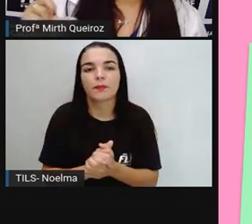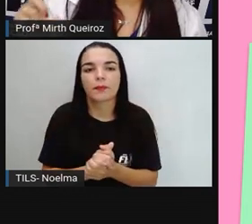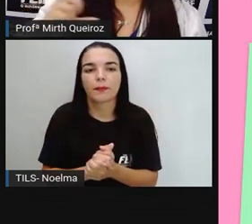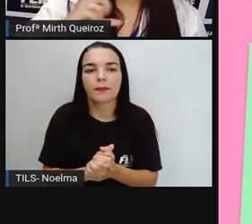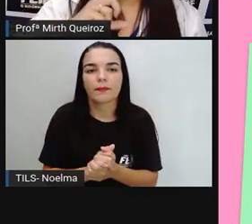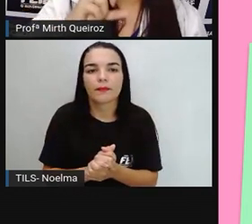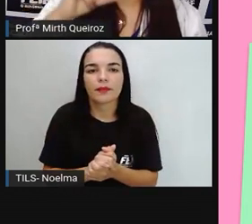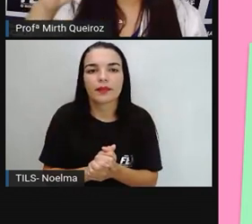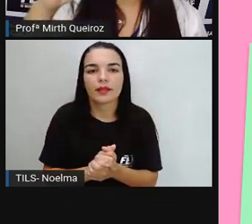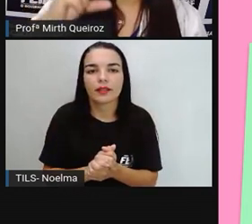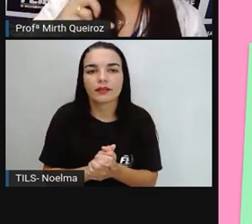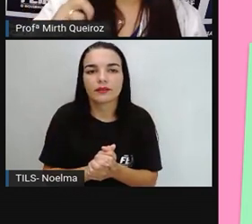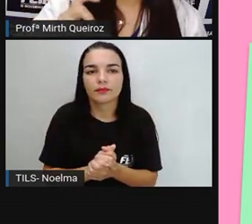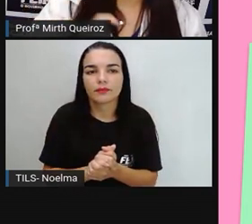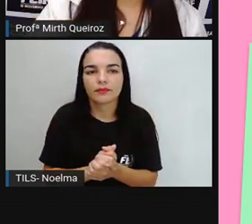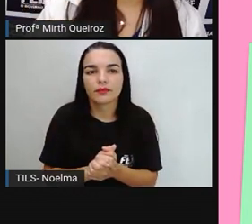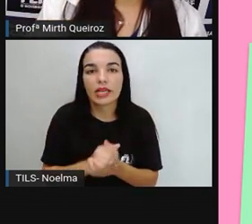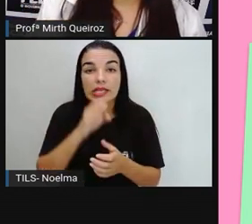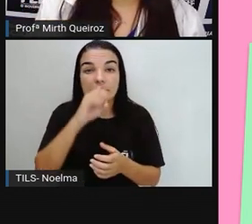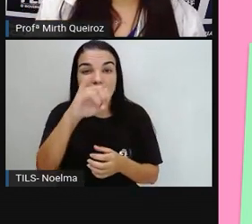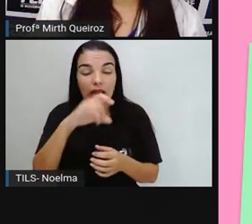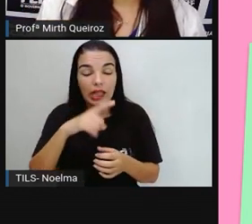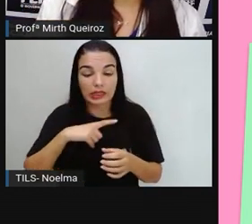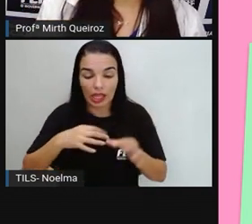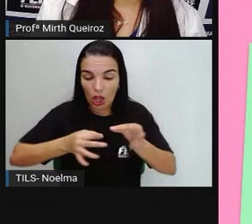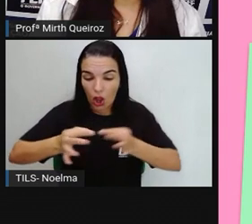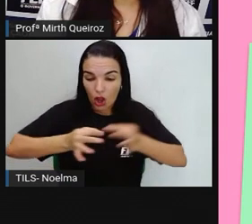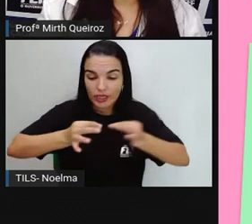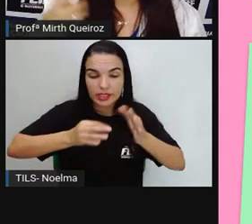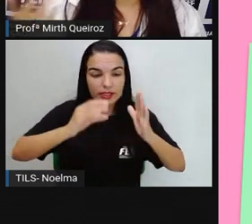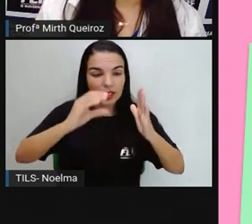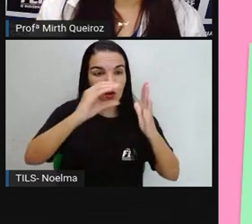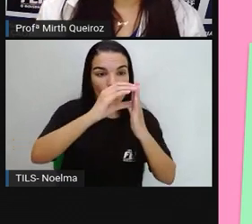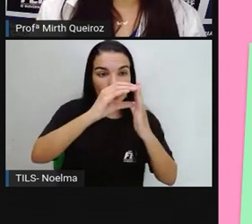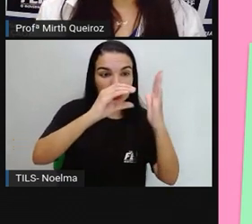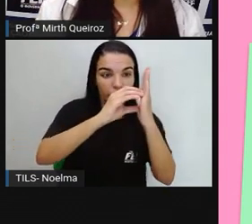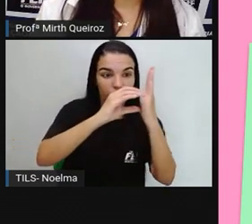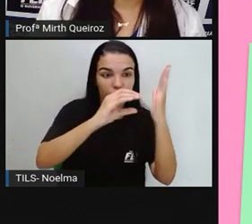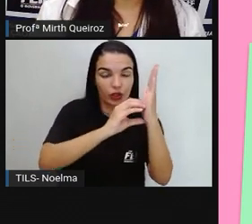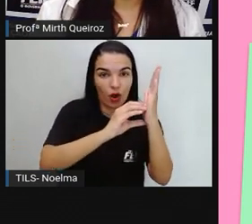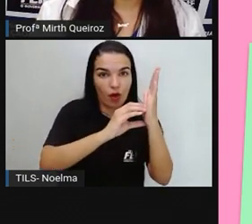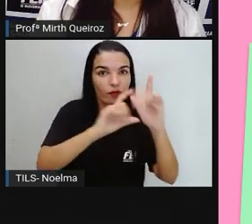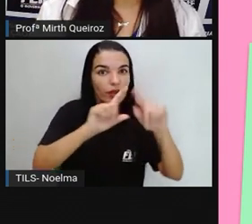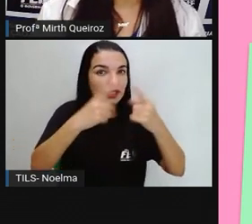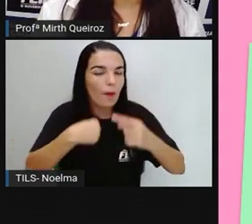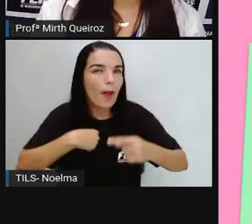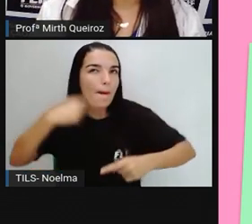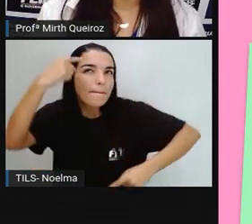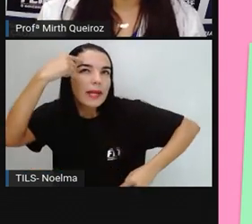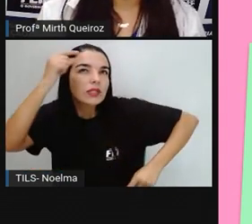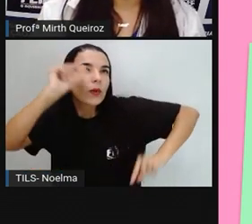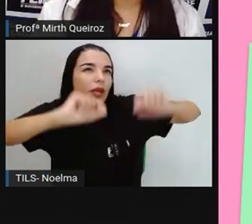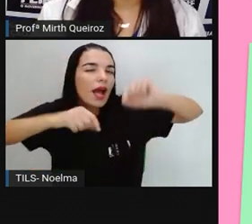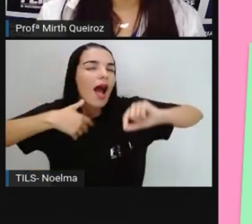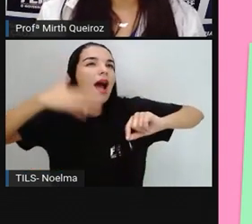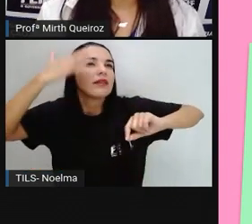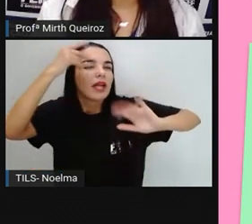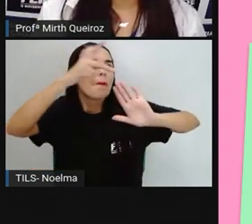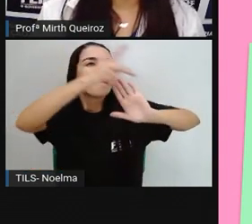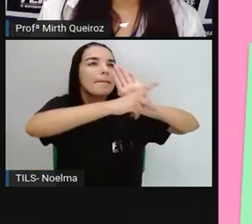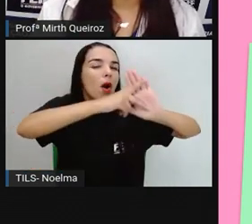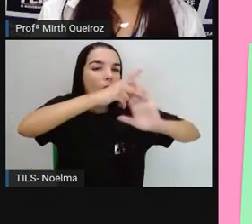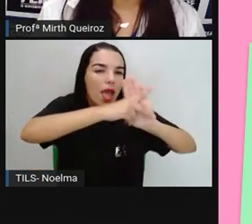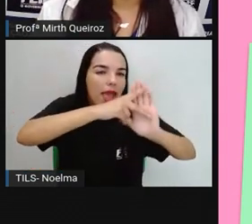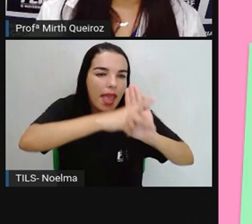Se está organizado em estrofes, eu posso já pensar, é um poema. Então, a estrutura do texto diz